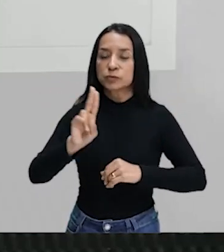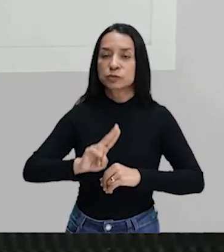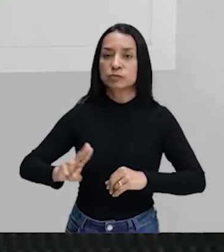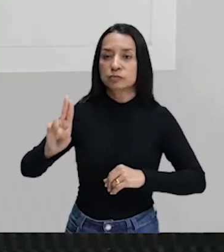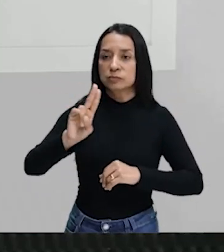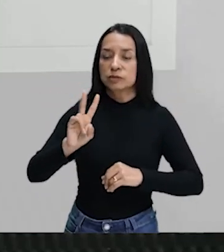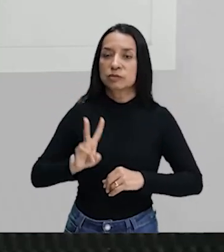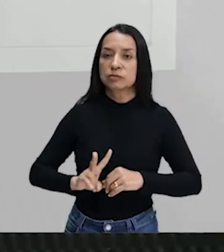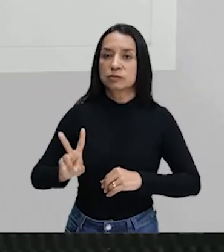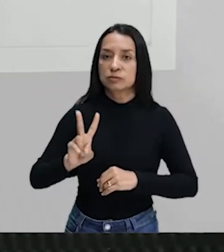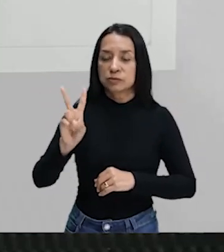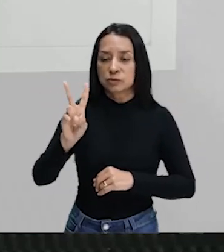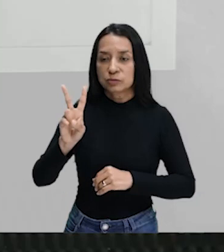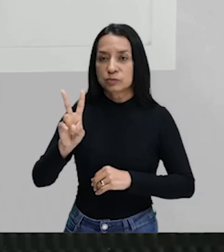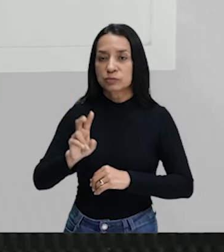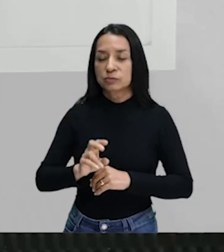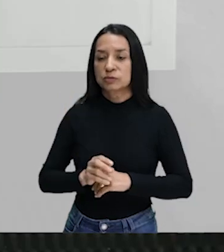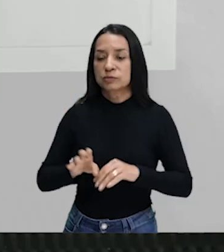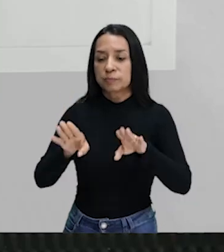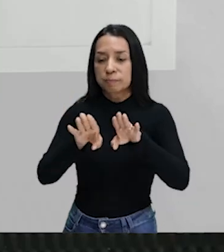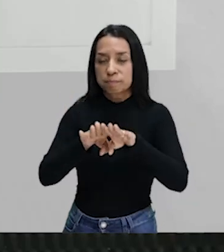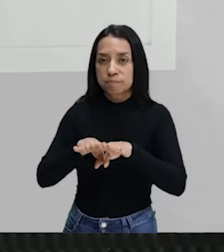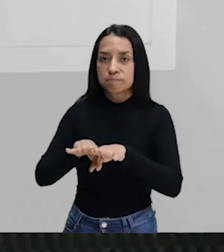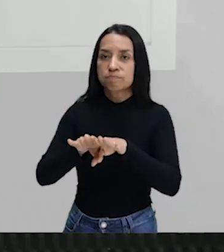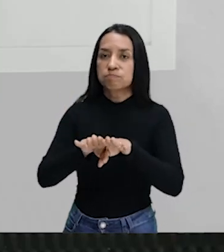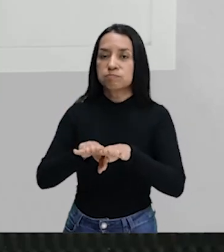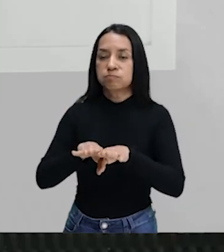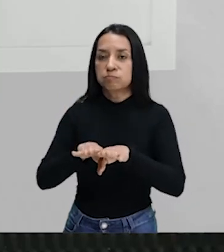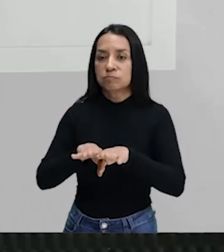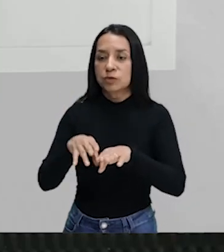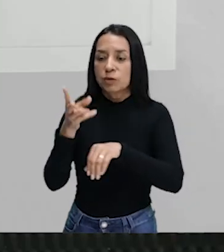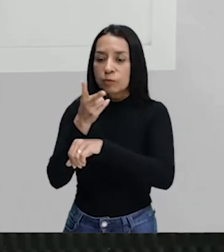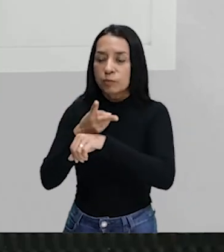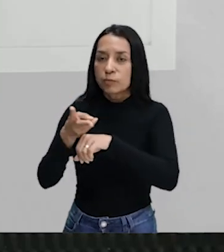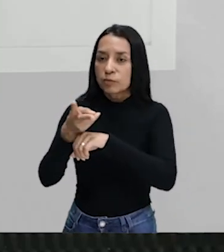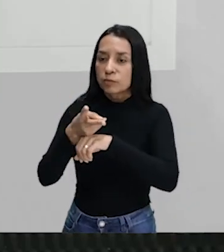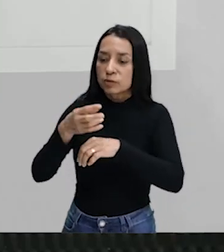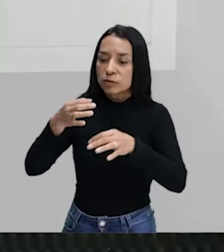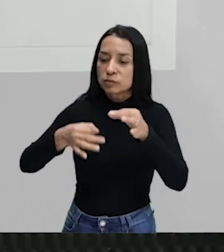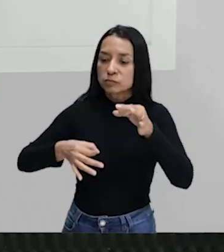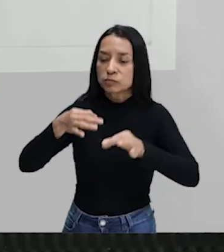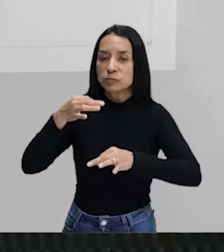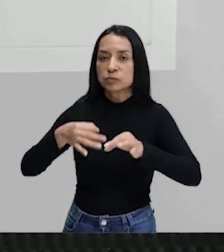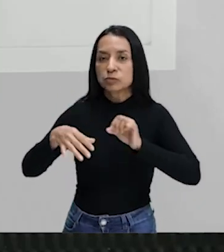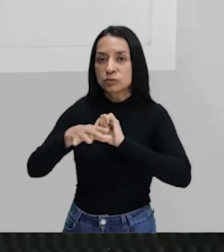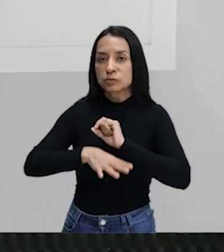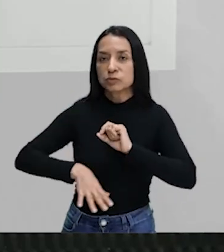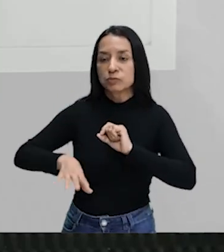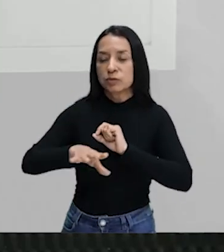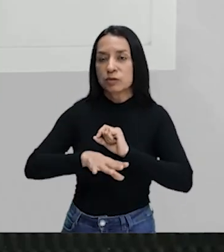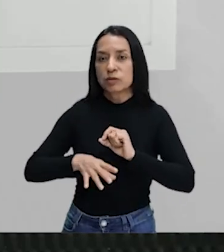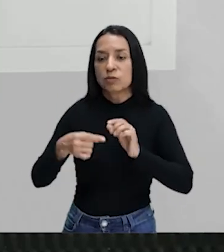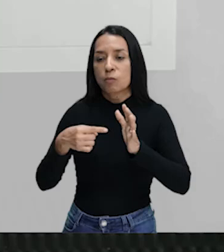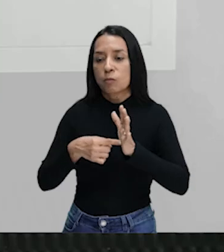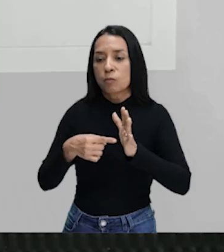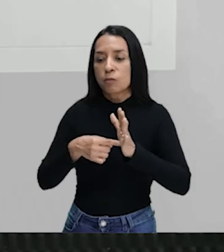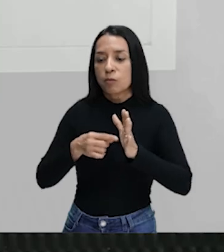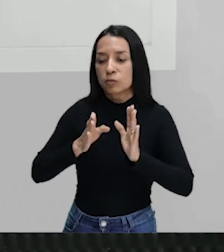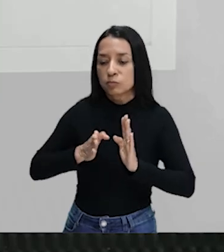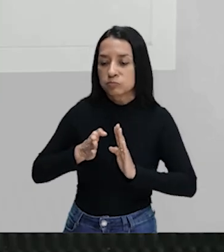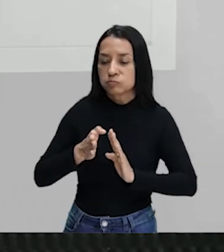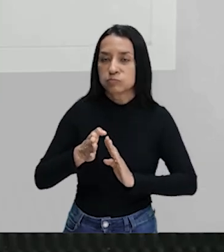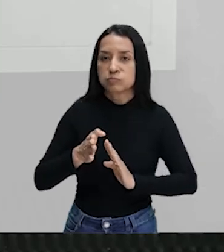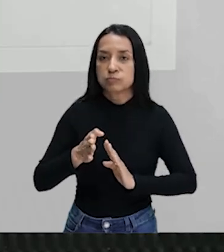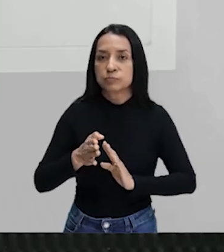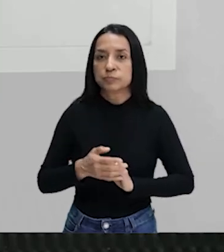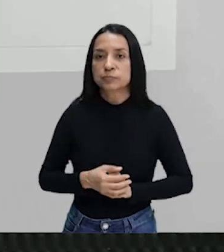utilizando as virtudes equilibradamente, buscando o justo meio, um ponto mediano,